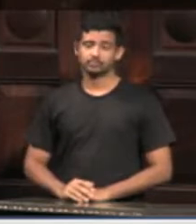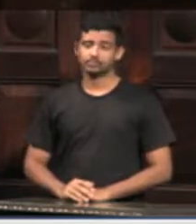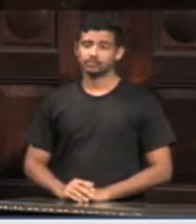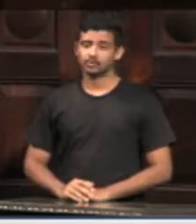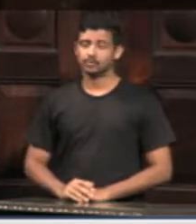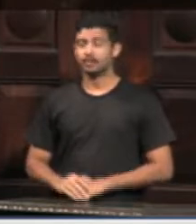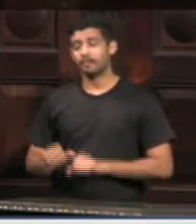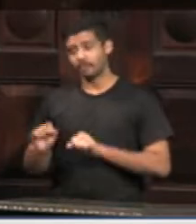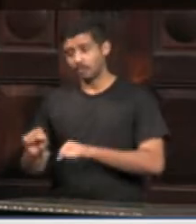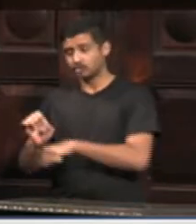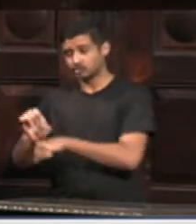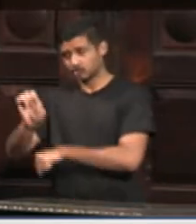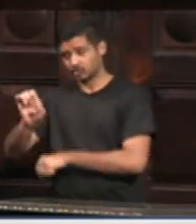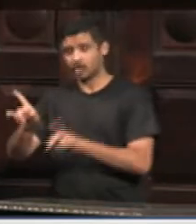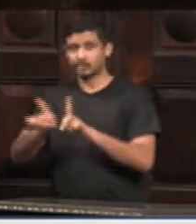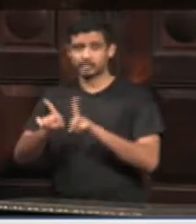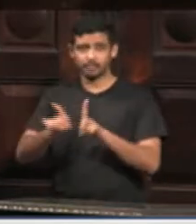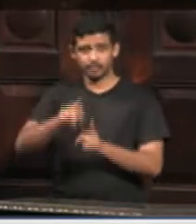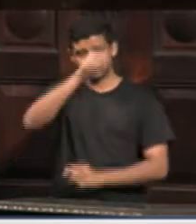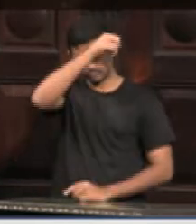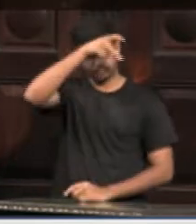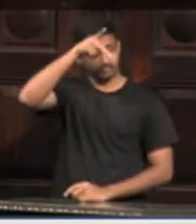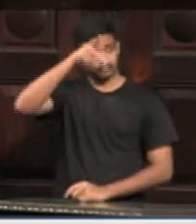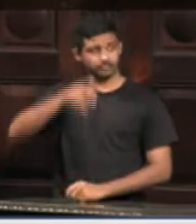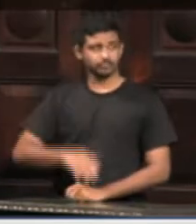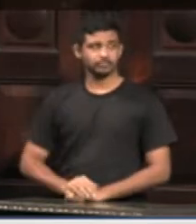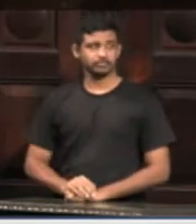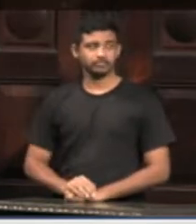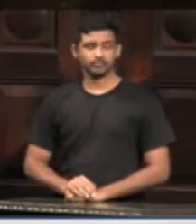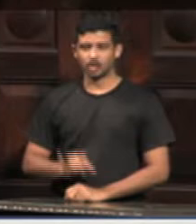municipais. Aliás, não